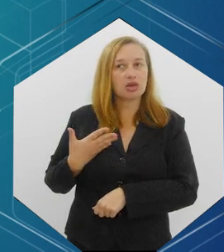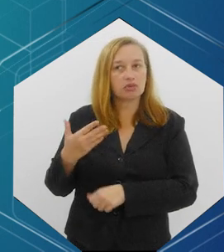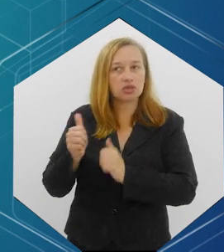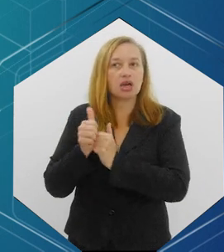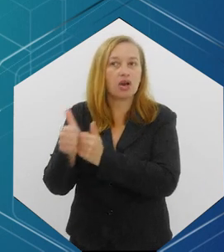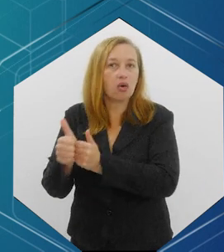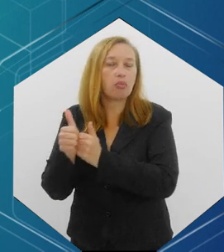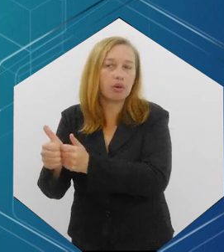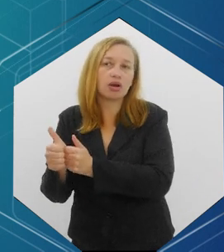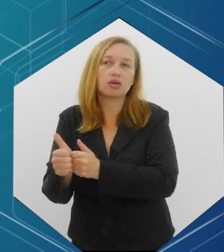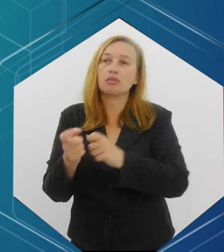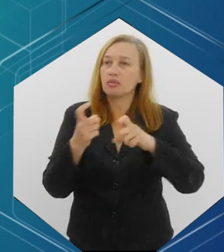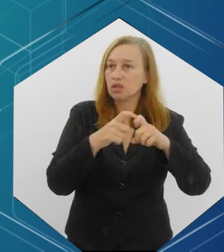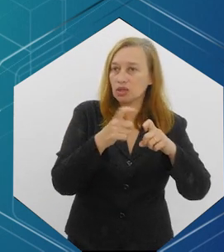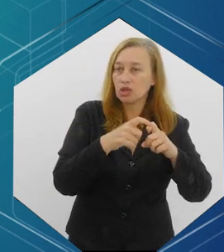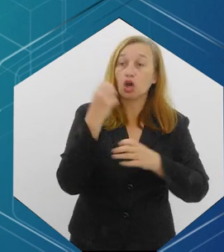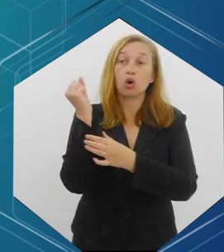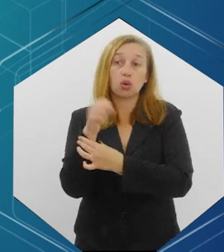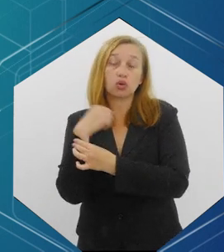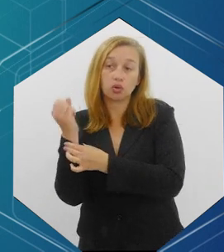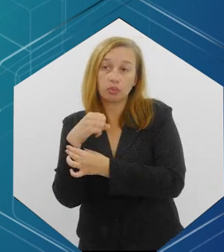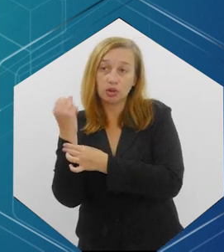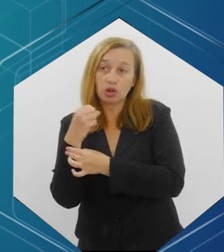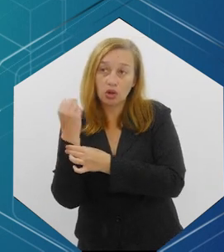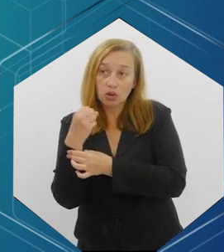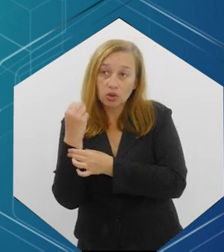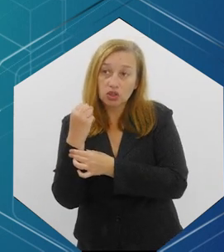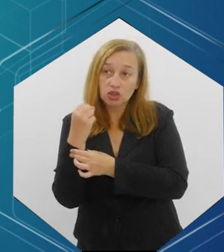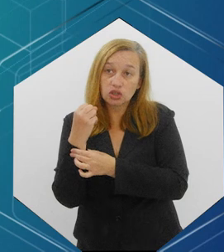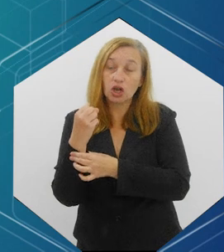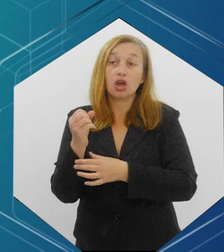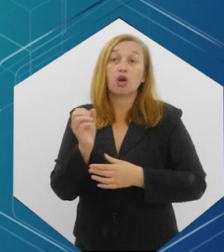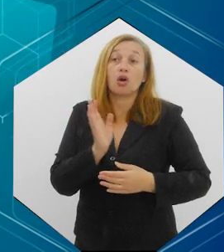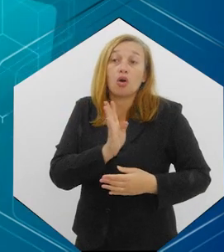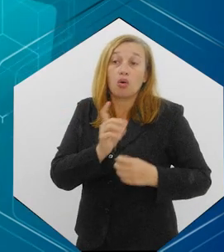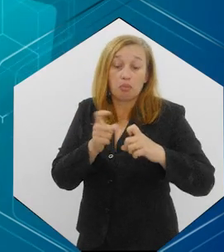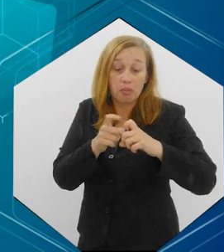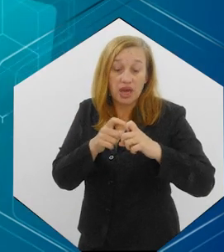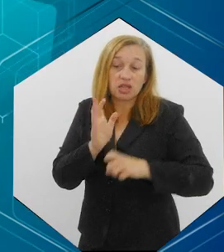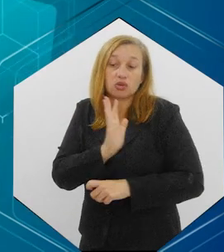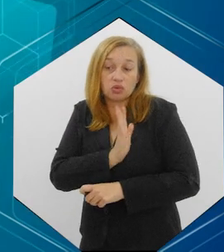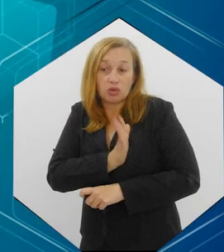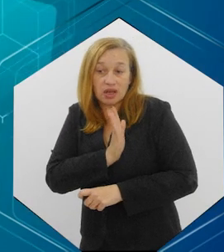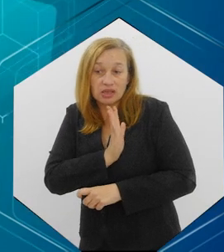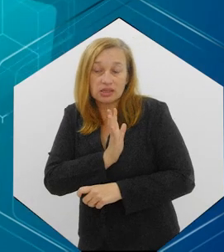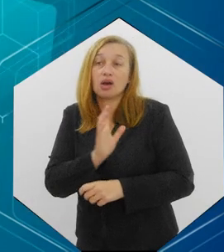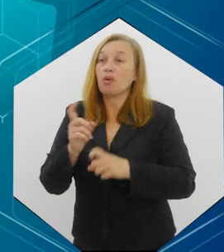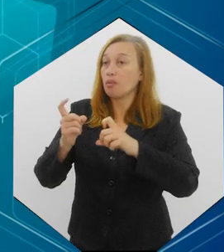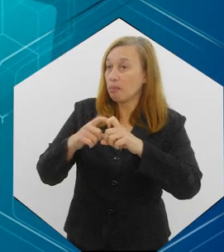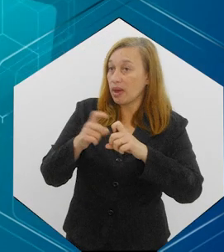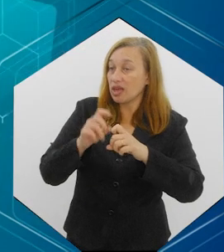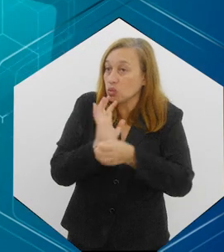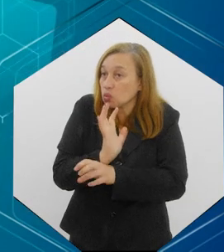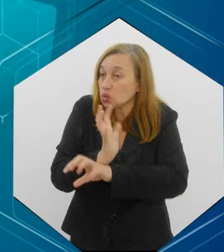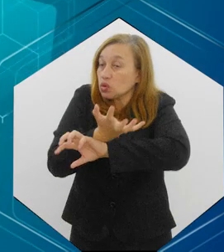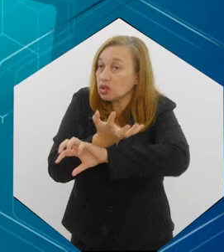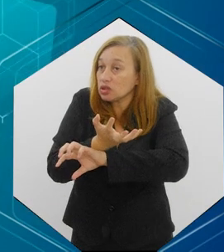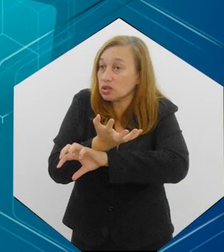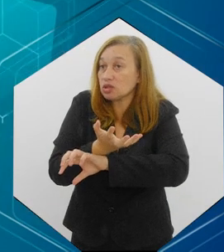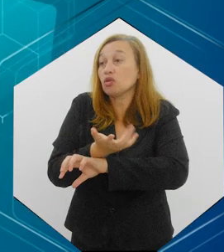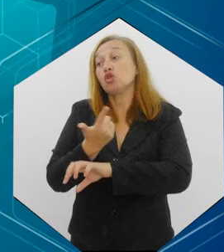os colegas que acompanham. O angiologista, o ortopedista, ortopedista, angiologista, cardiologista. Porque